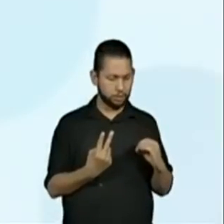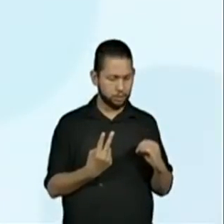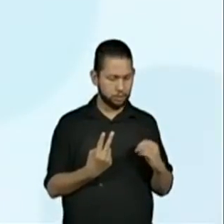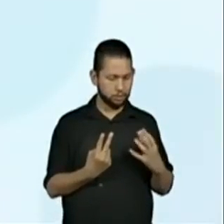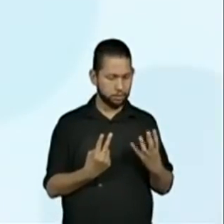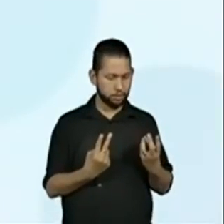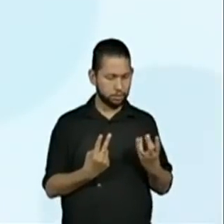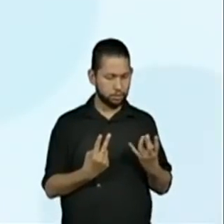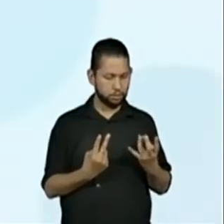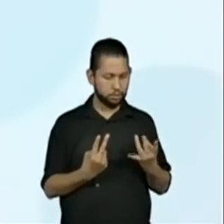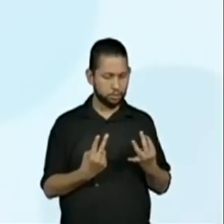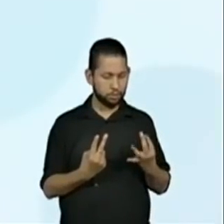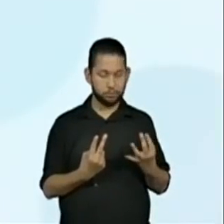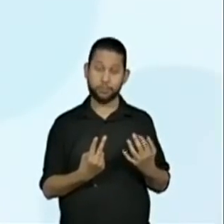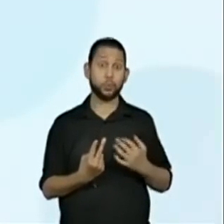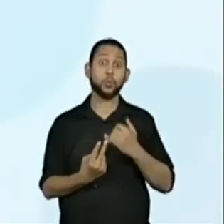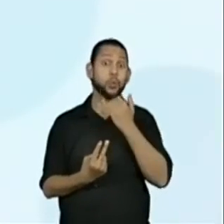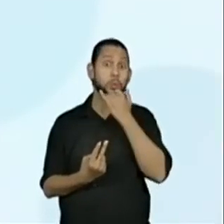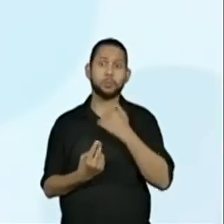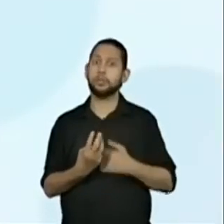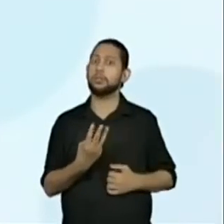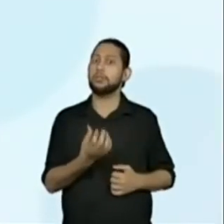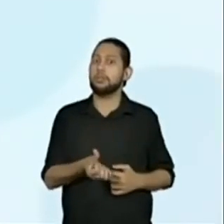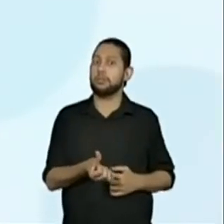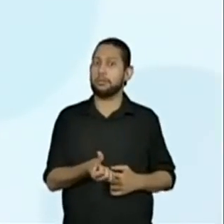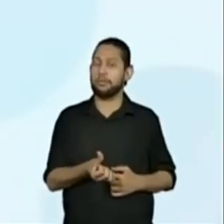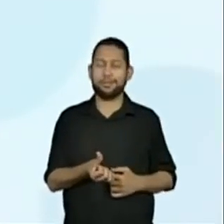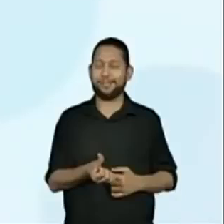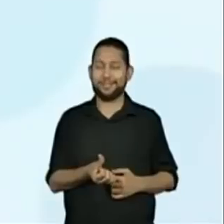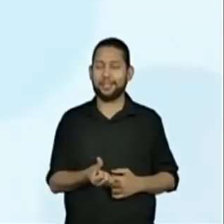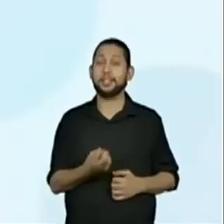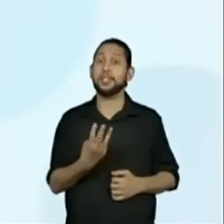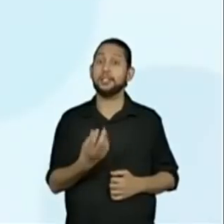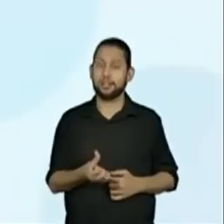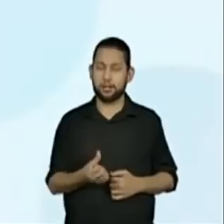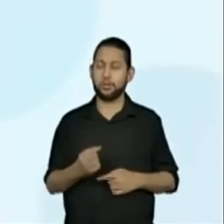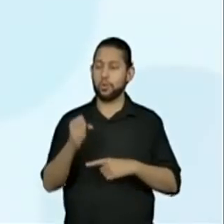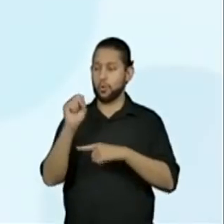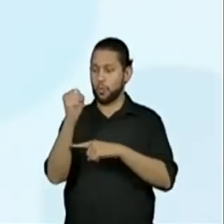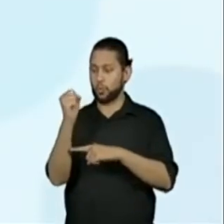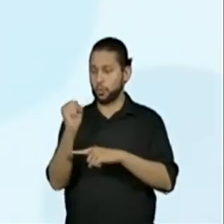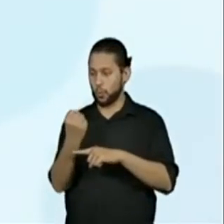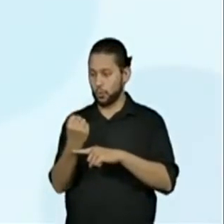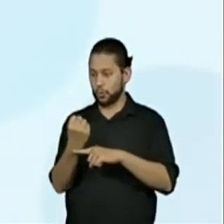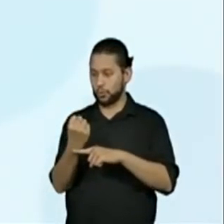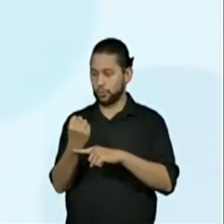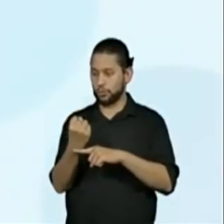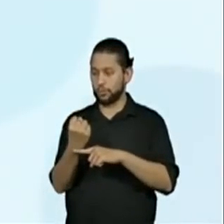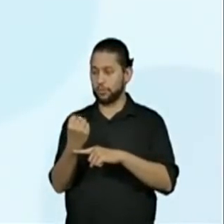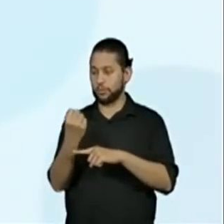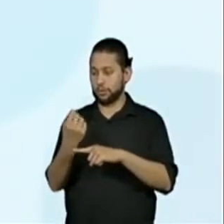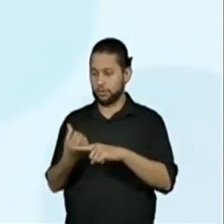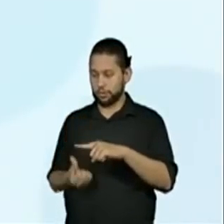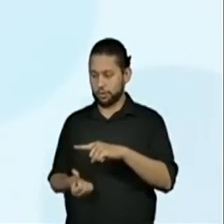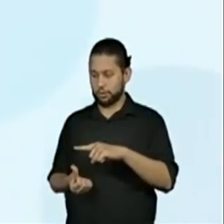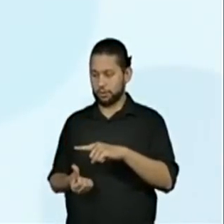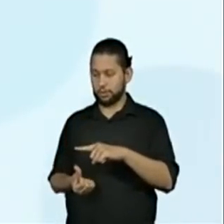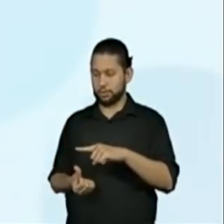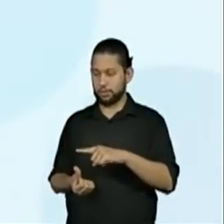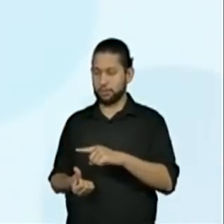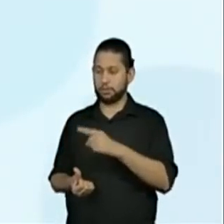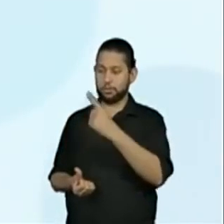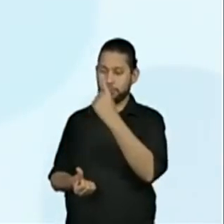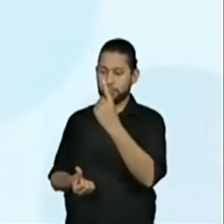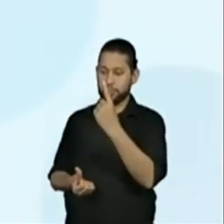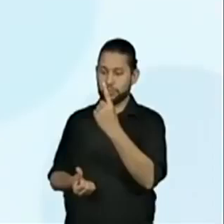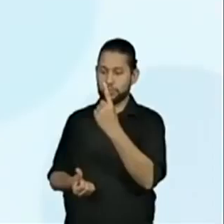32 perdão 36 não 32 eu tenho 18 e não 16 18 de um lado 18